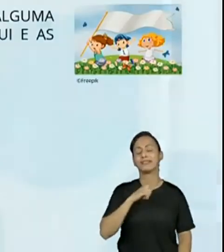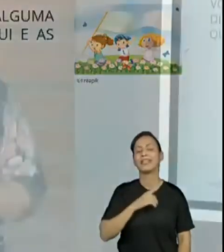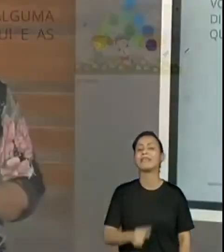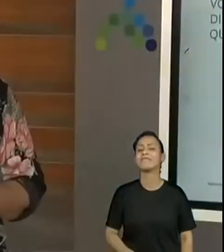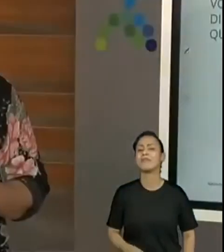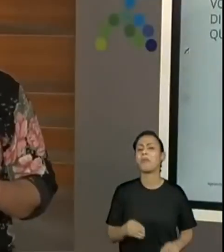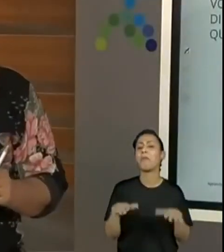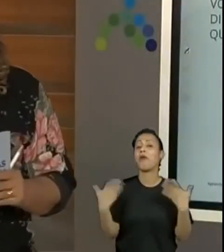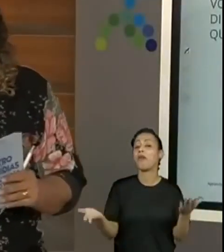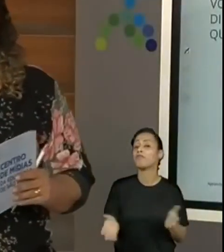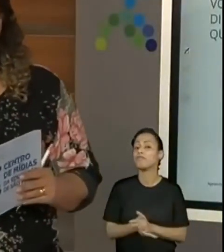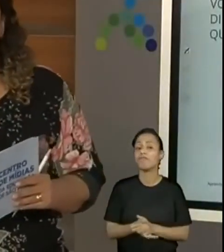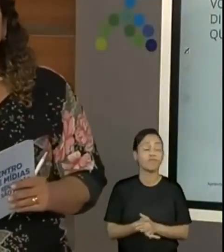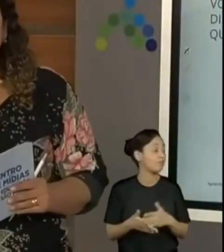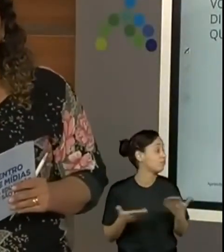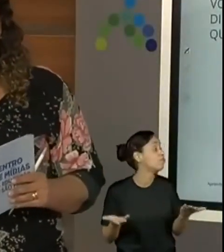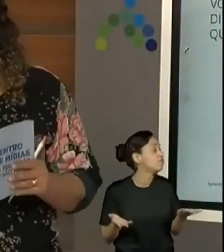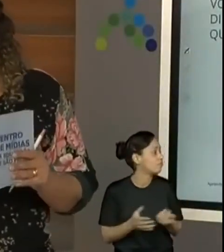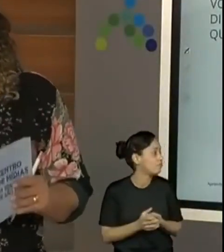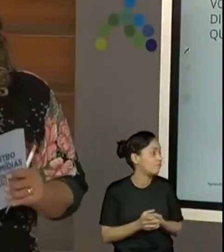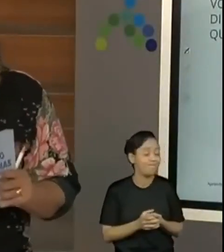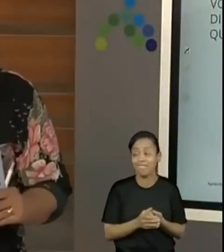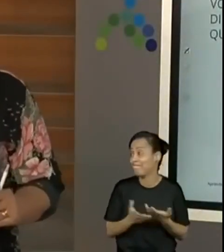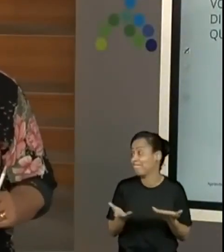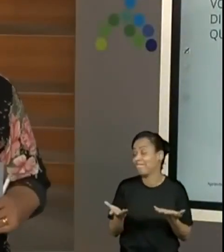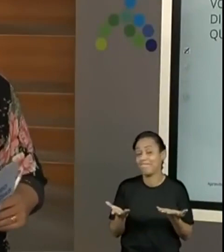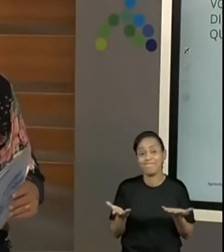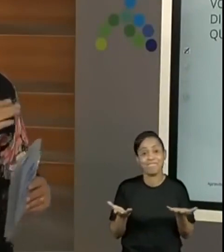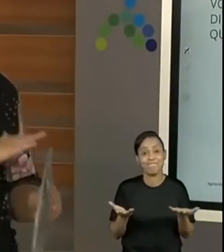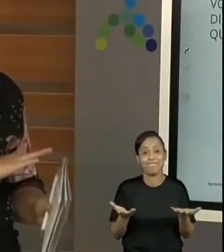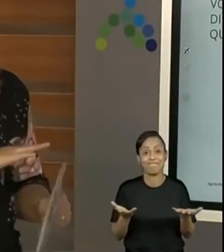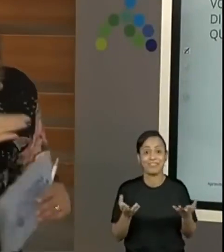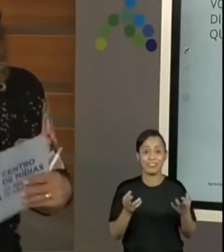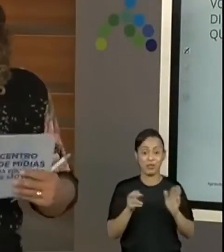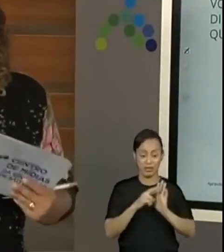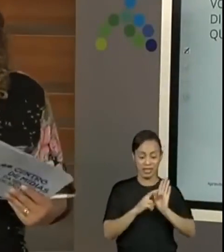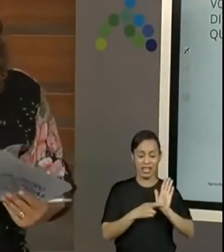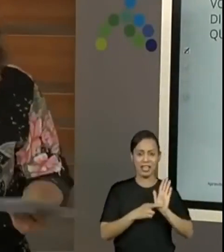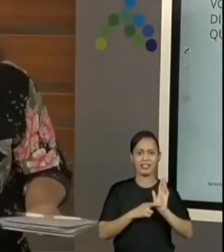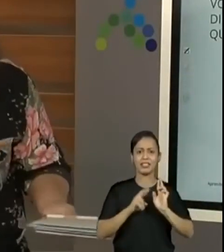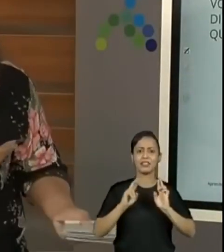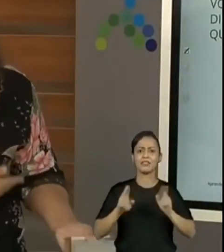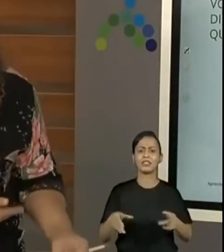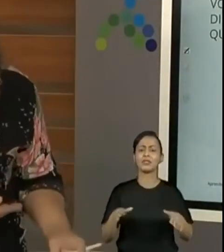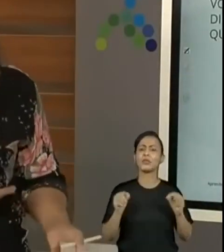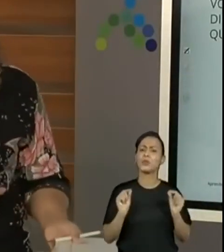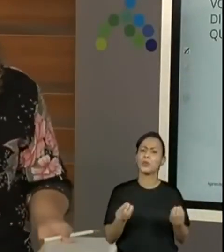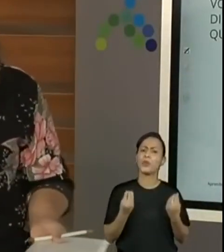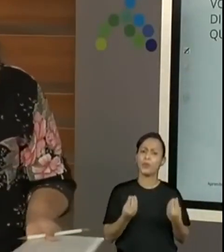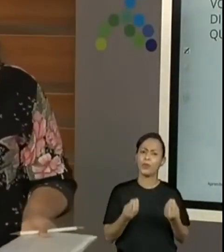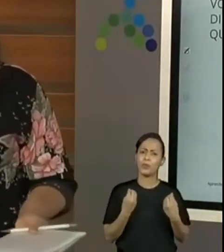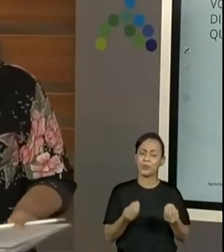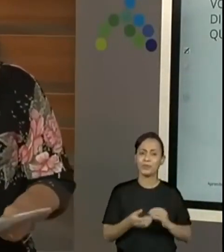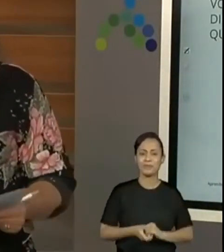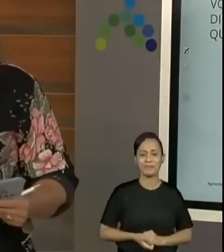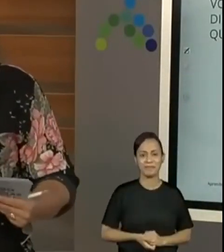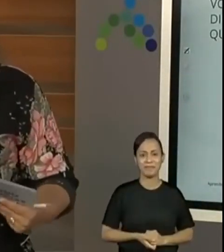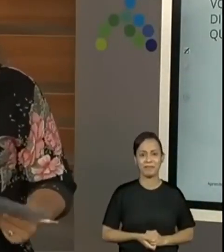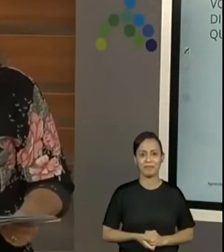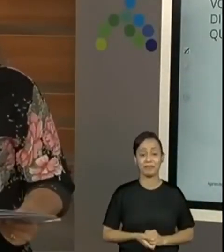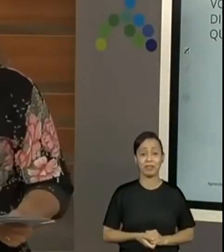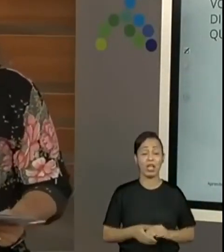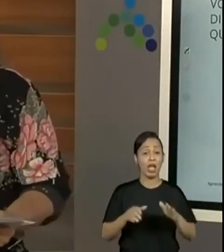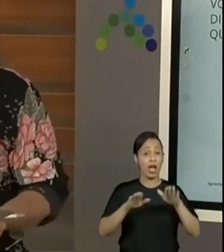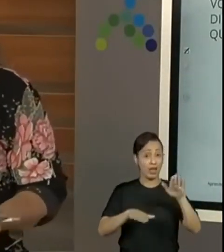Qual? Qual será? Qual será a regra que é diferente, que não apareceu, ou diferente, ou que não apareceu aqui? Quando